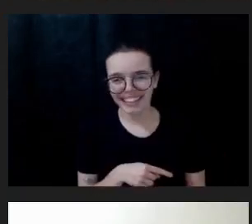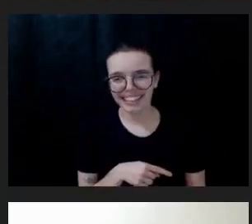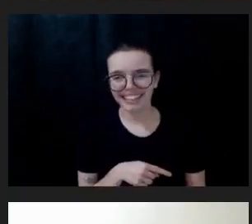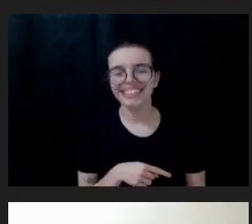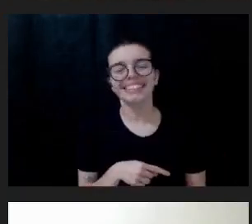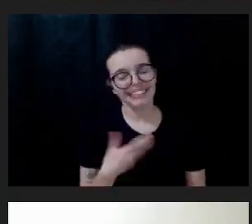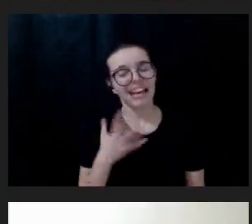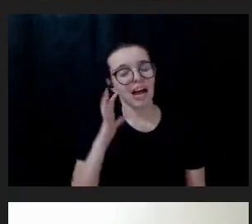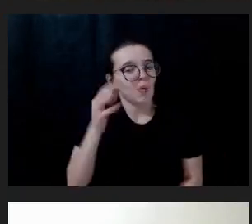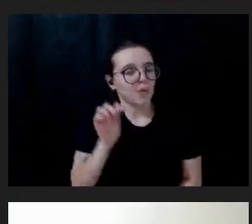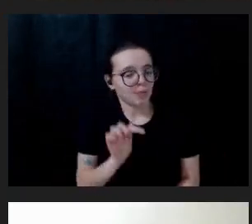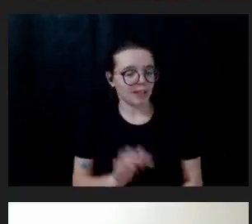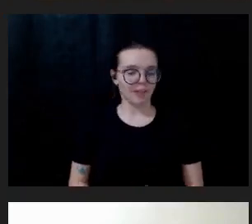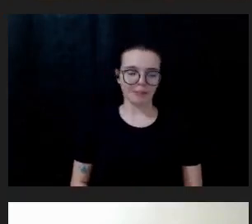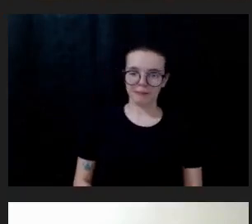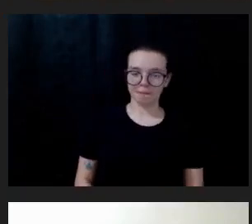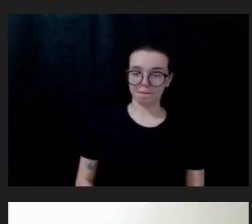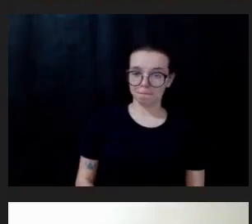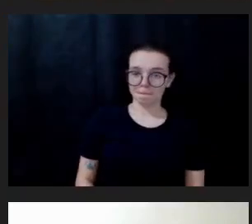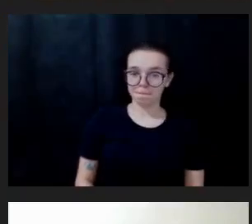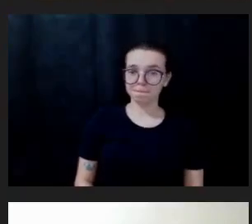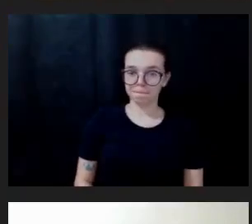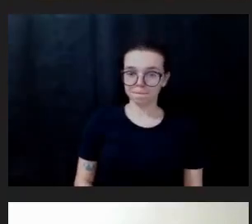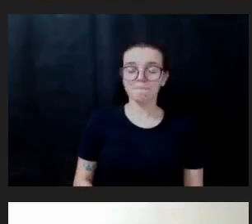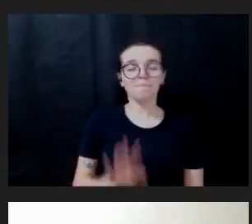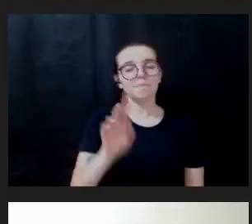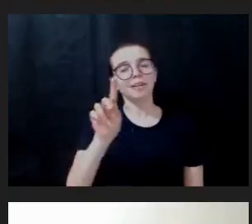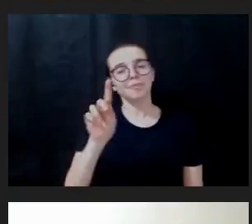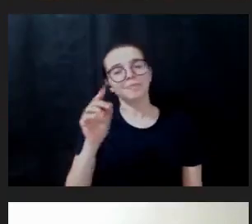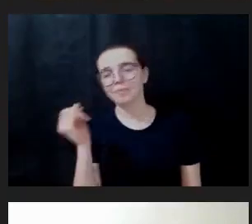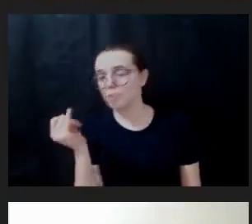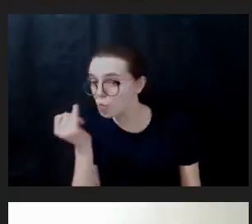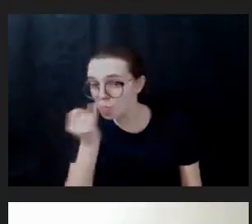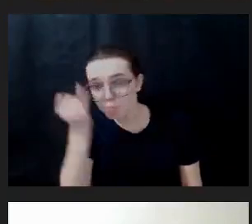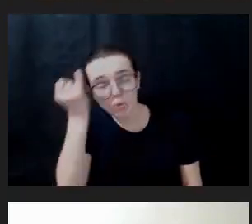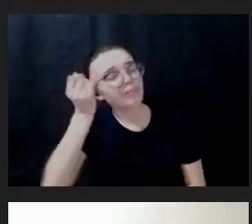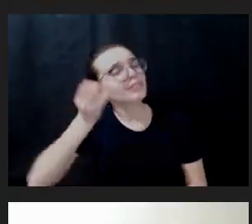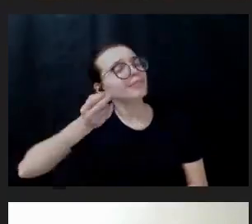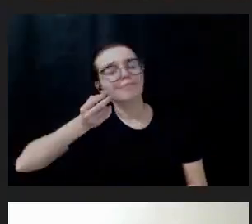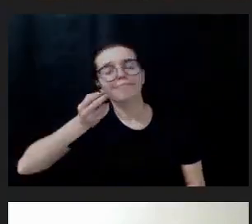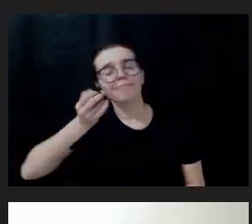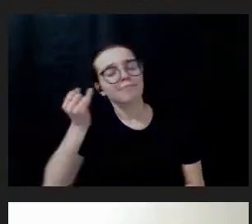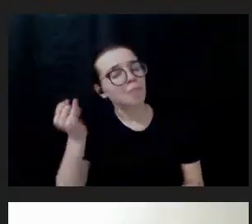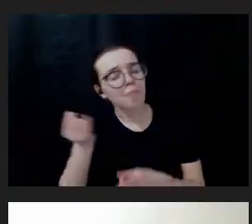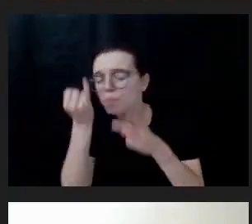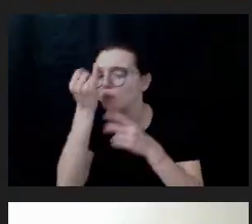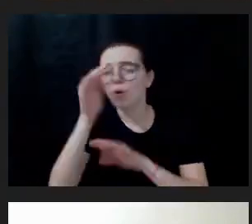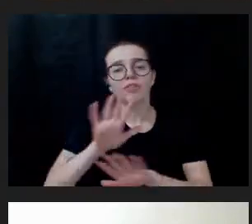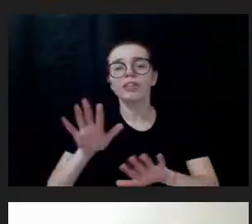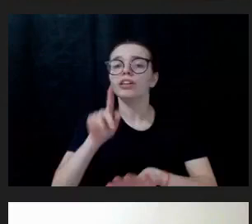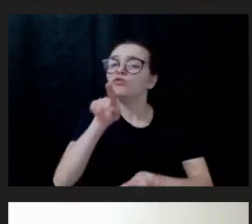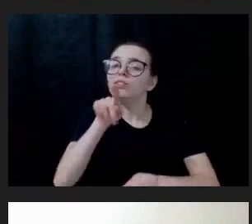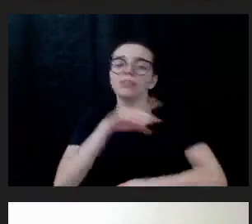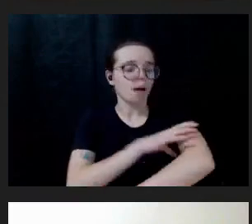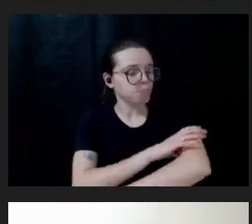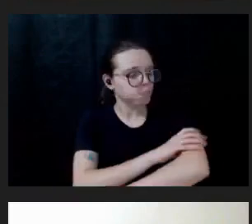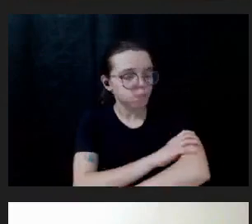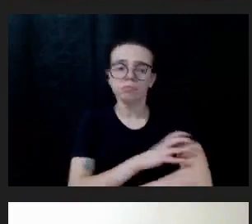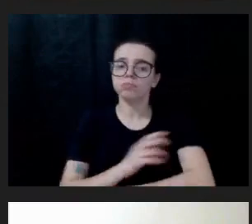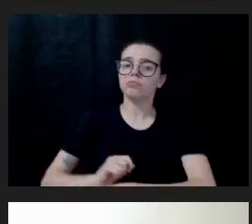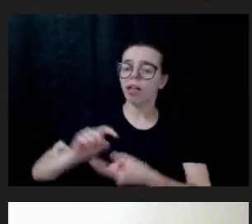pressão. Então é importante sempre medir a pressão, medir a glicose, medir o